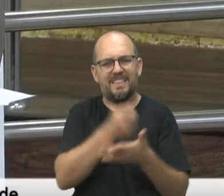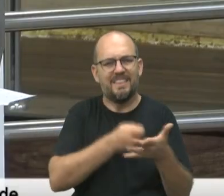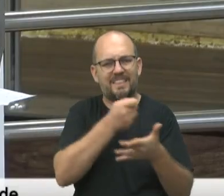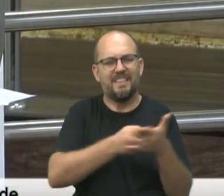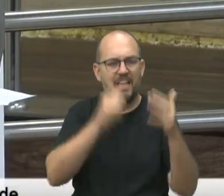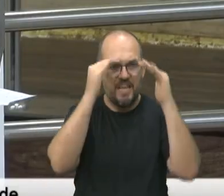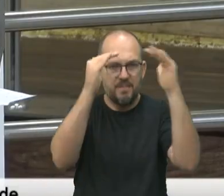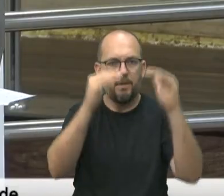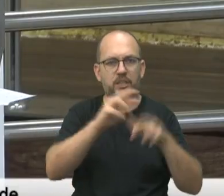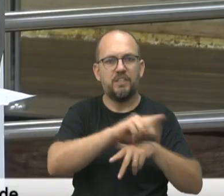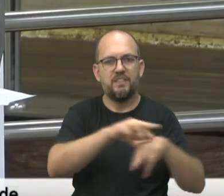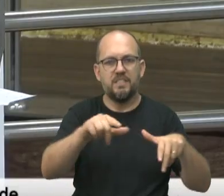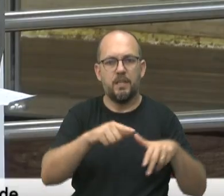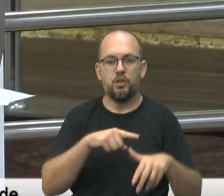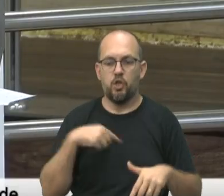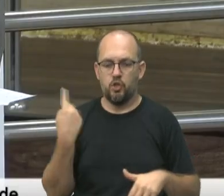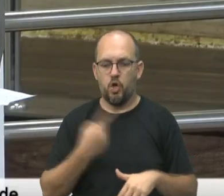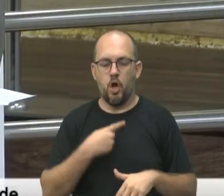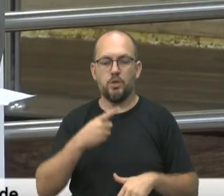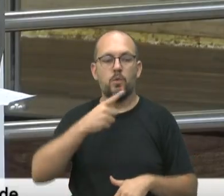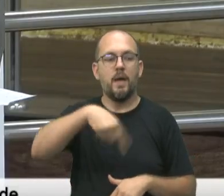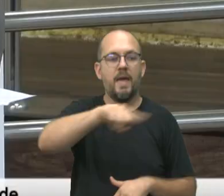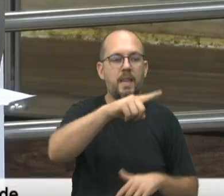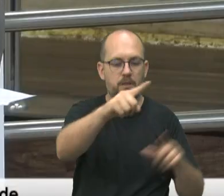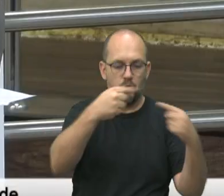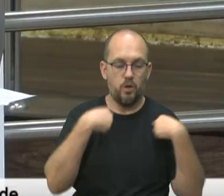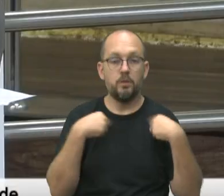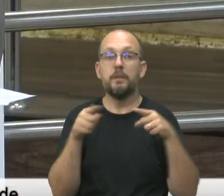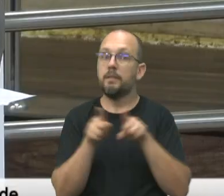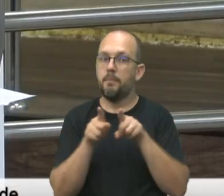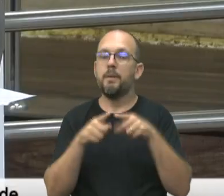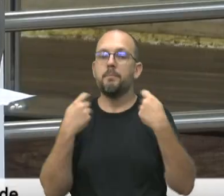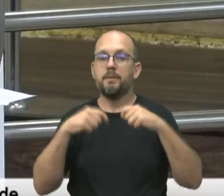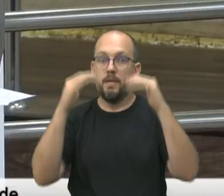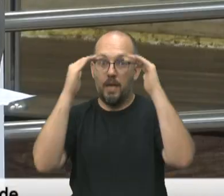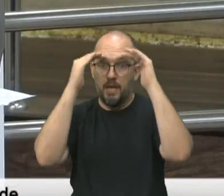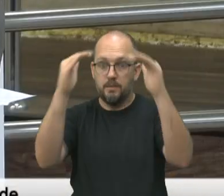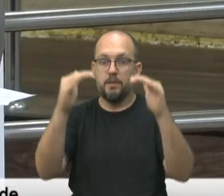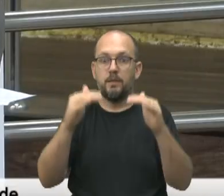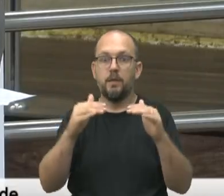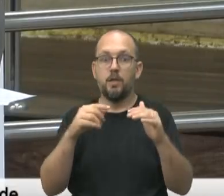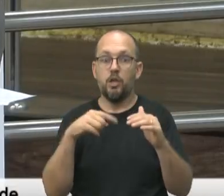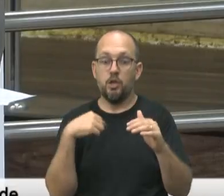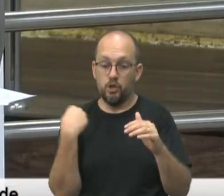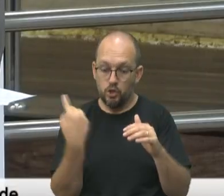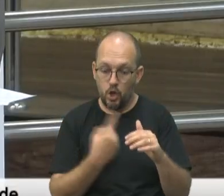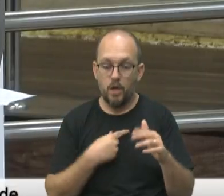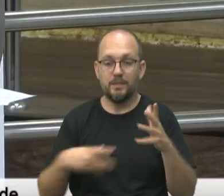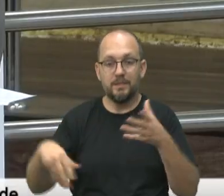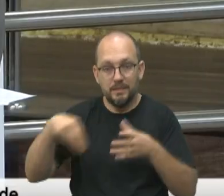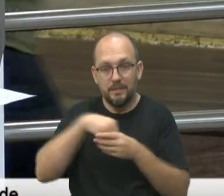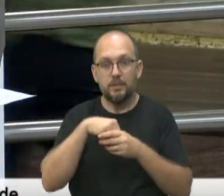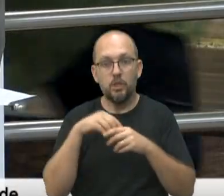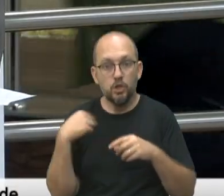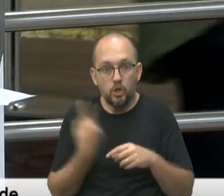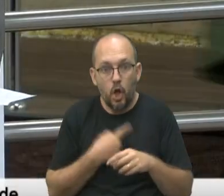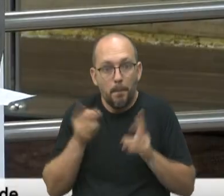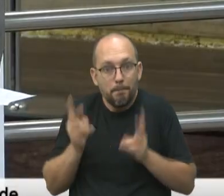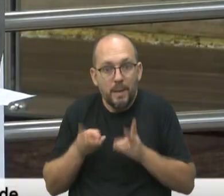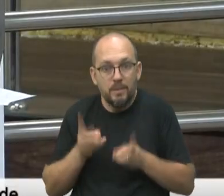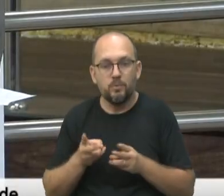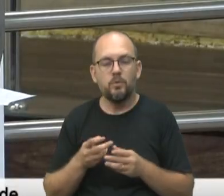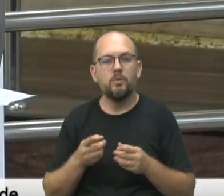à diversidade conosco, deles conosco, também temos que respeitar a diversidade nós com nós mesmos. Porque no fim do